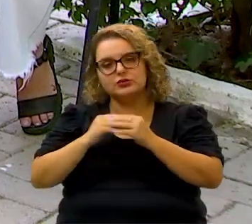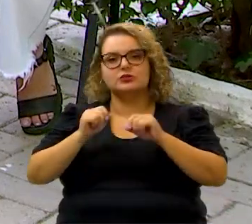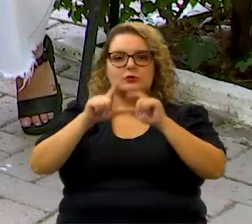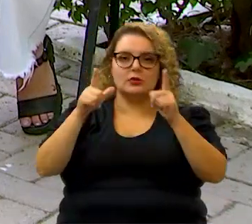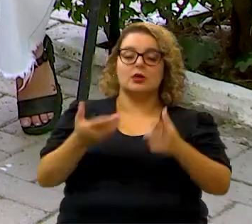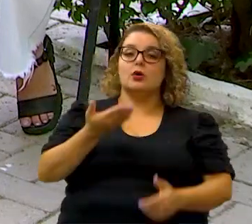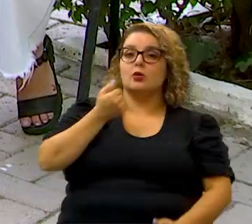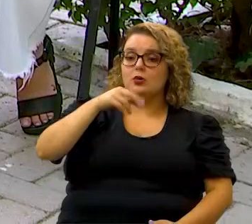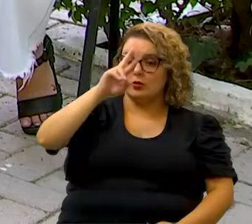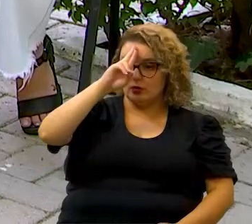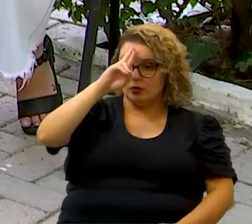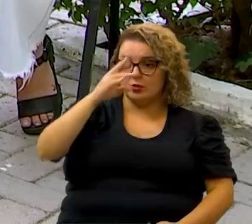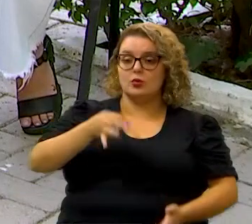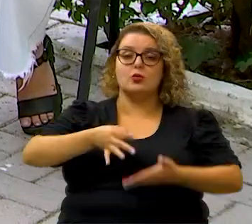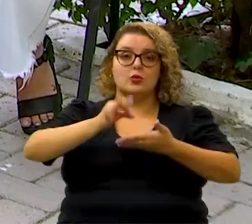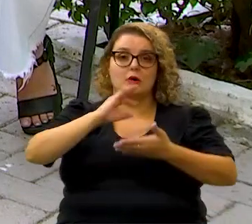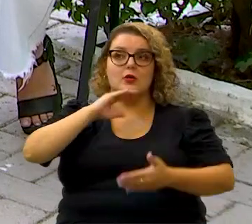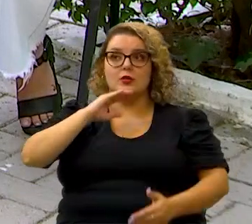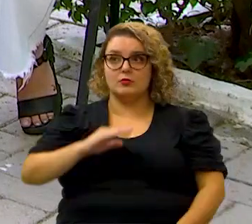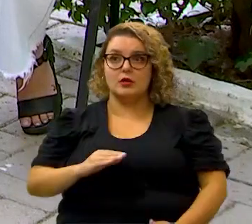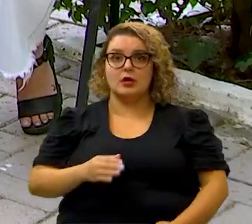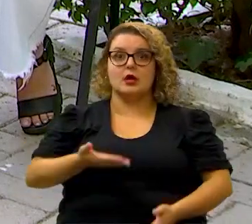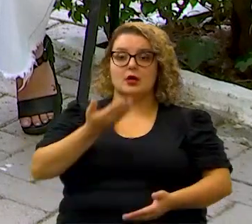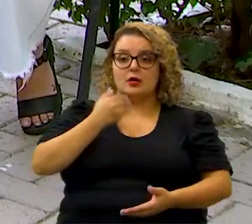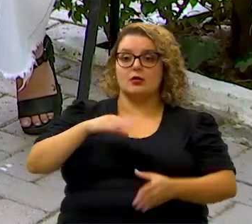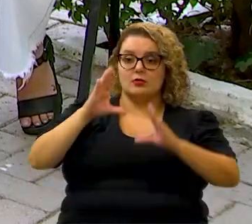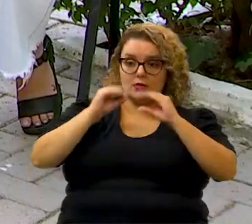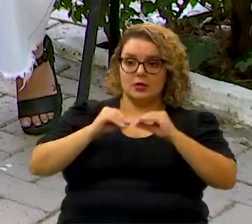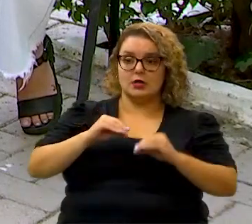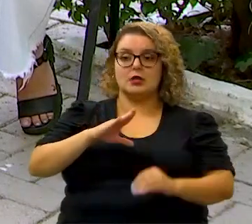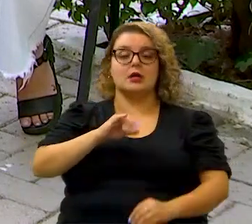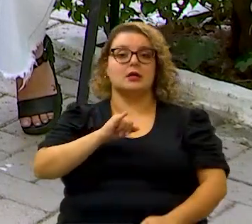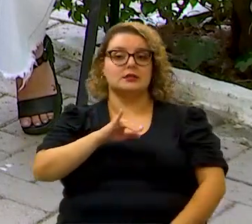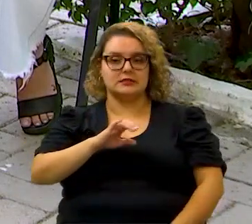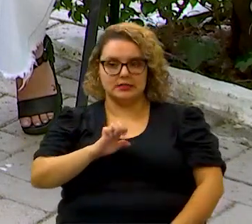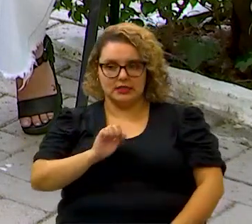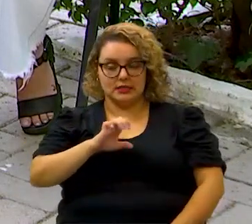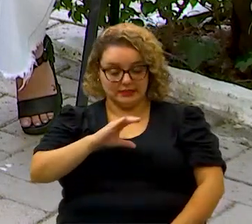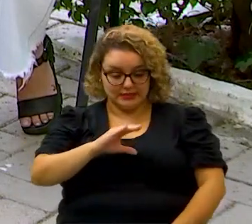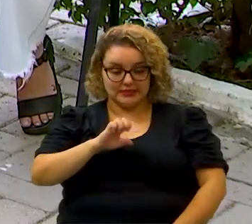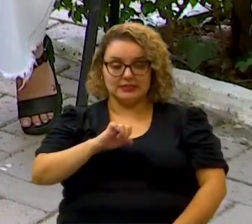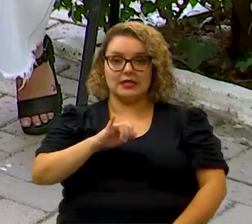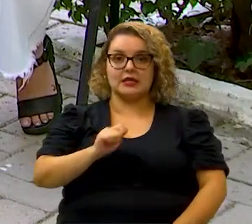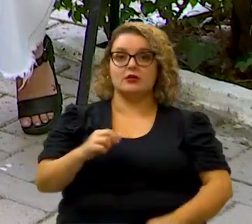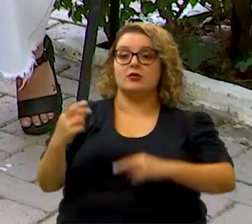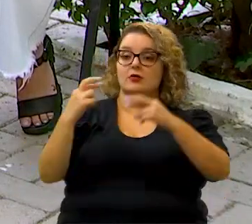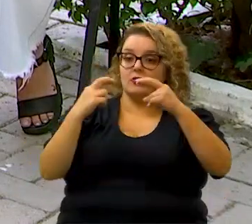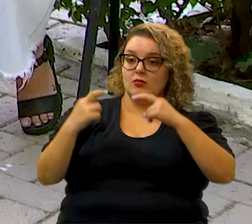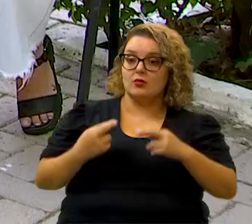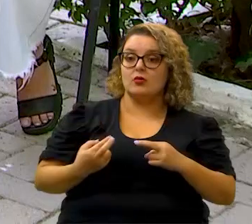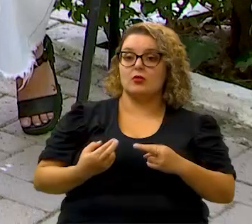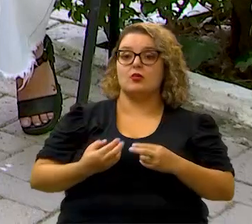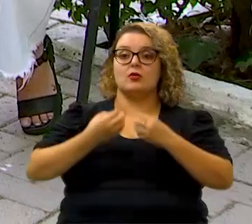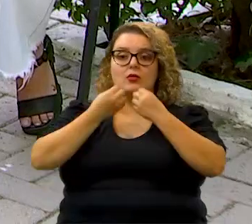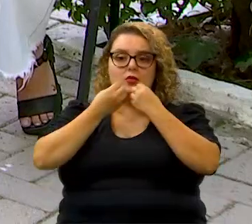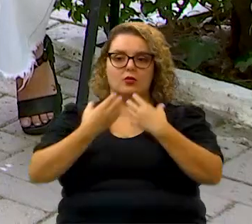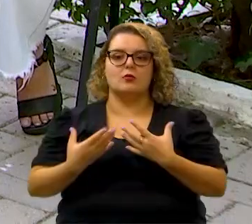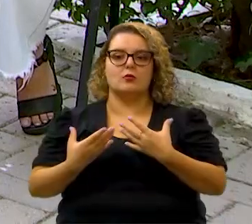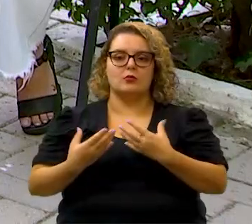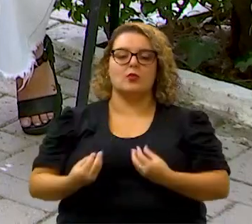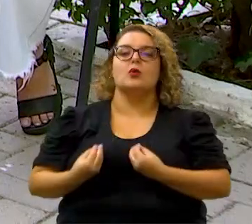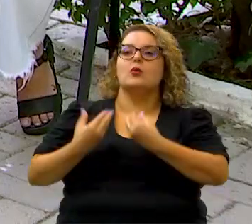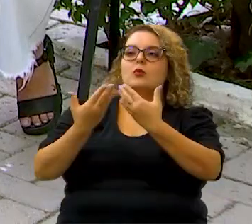manhã, o almoço, é o café da tarde, a janta e a ceia, né? Então, ela vai verificando se está tendo